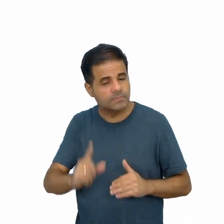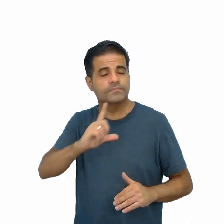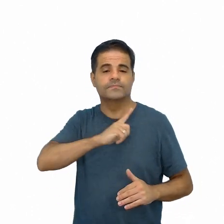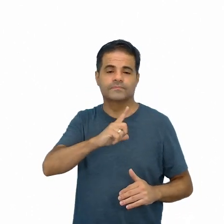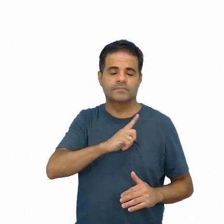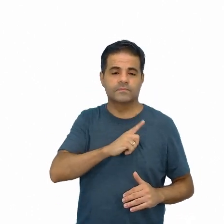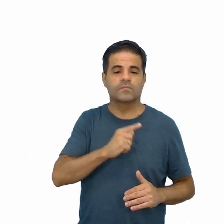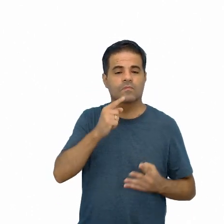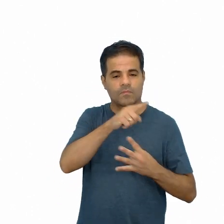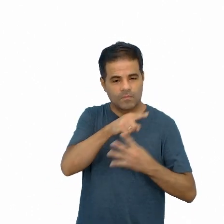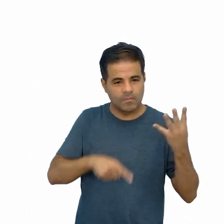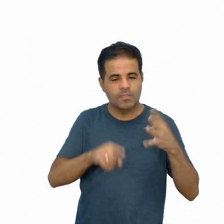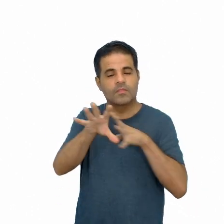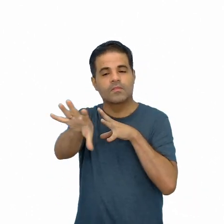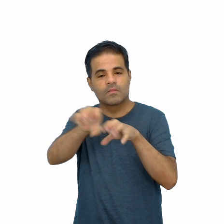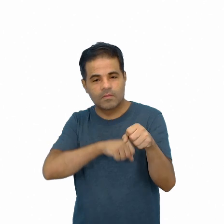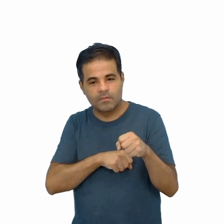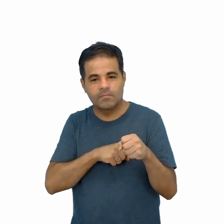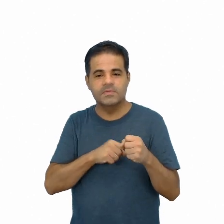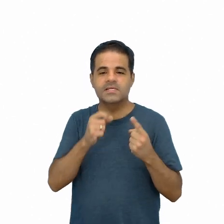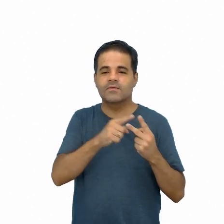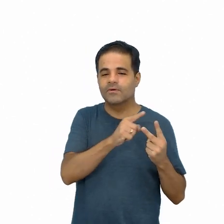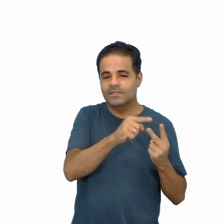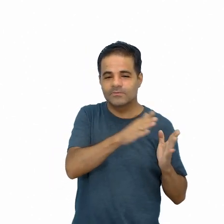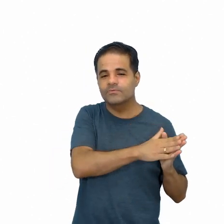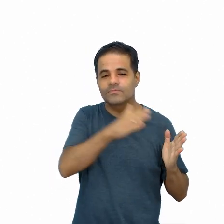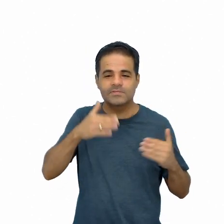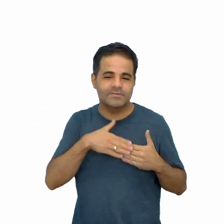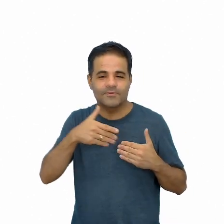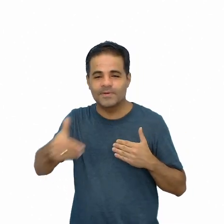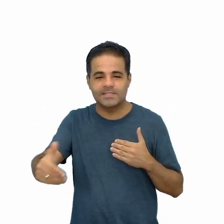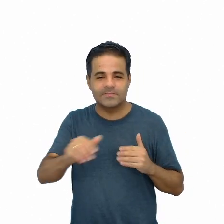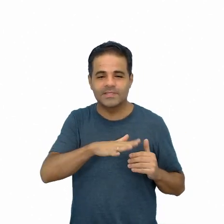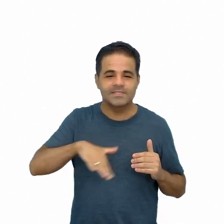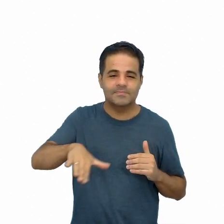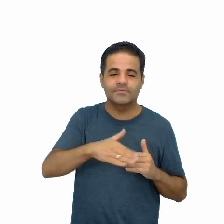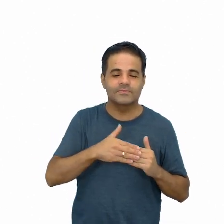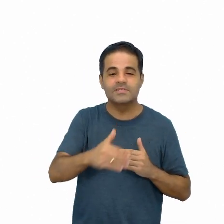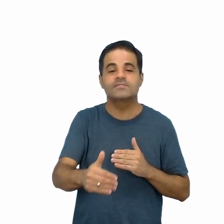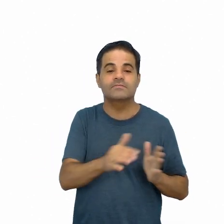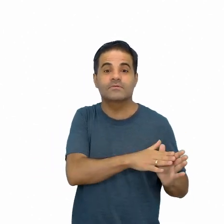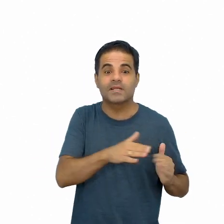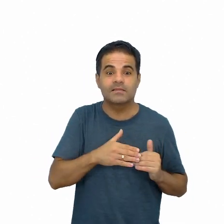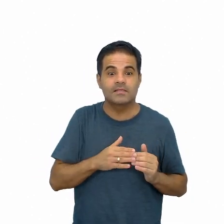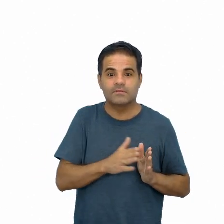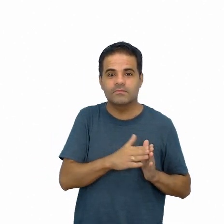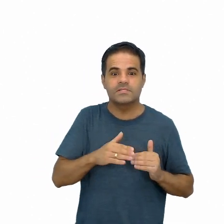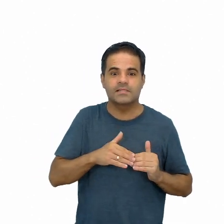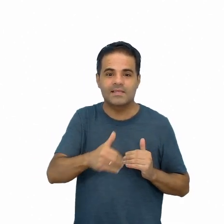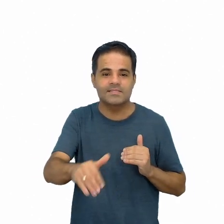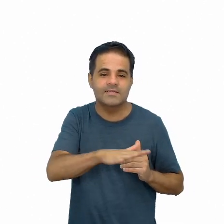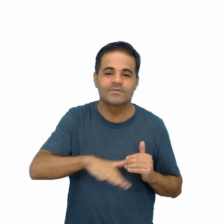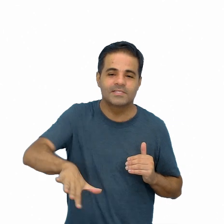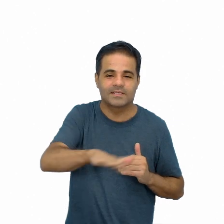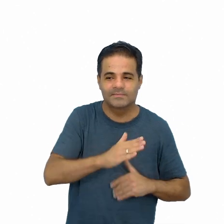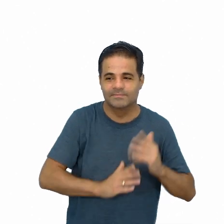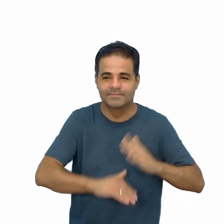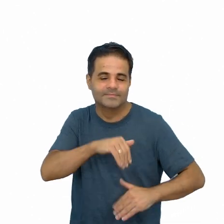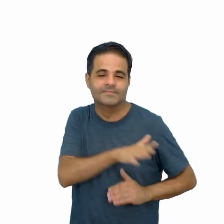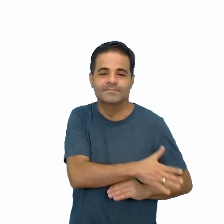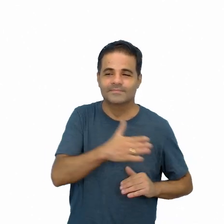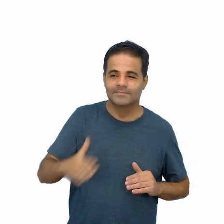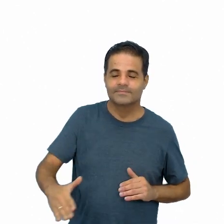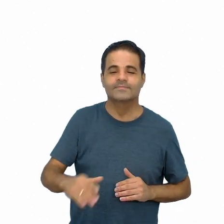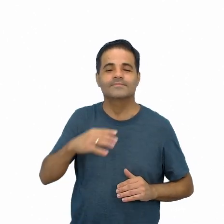lá, né, 4 formações, 2 de etapa e 2 específicas. Então, teremos tudo